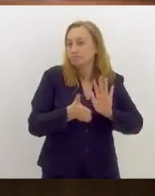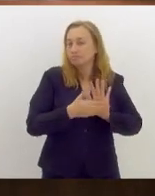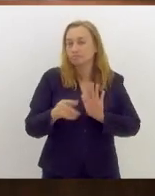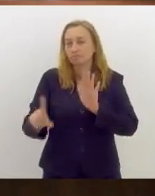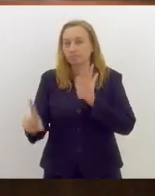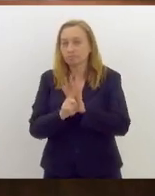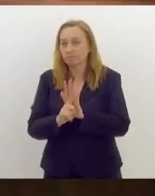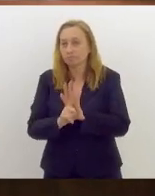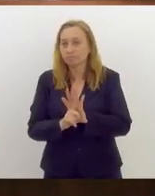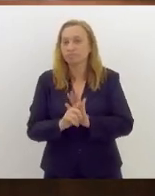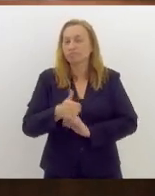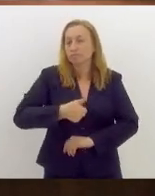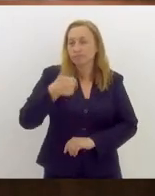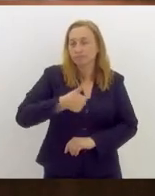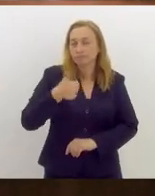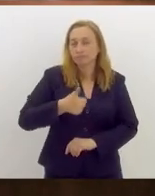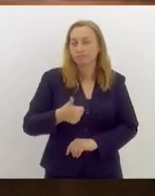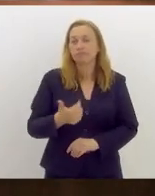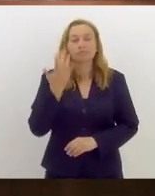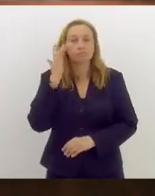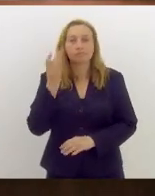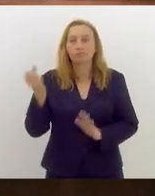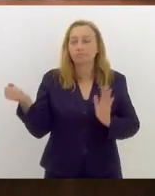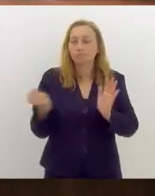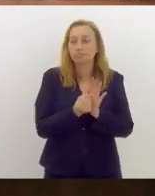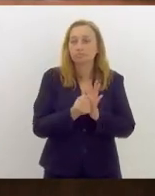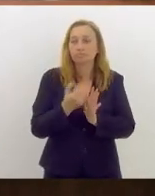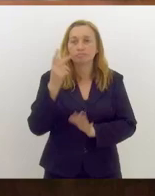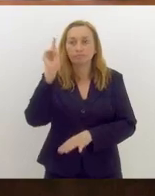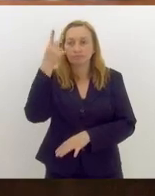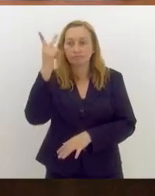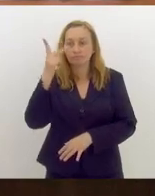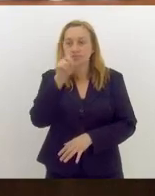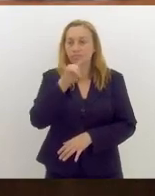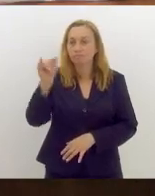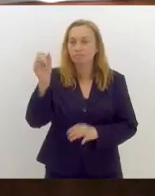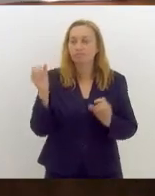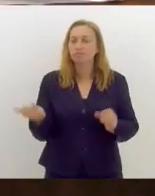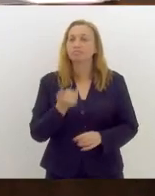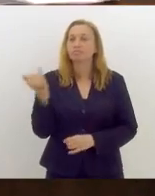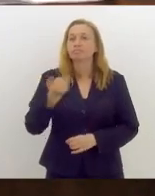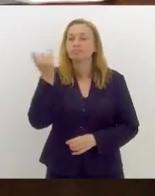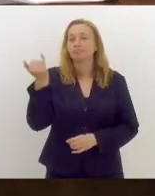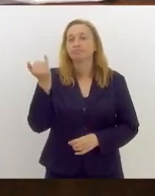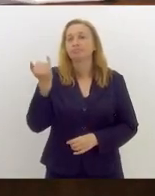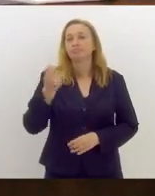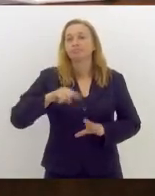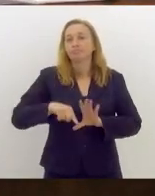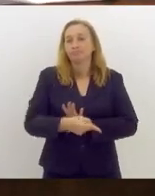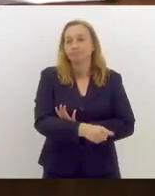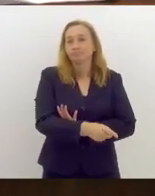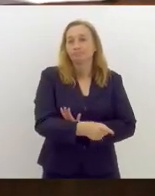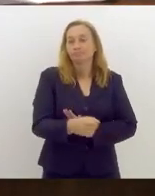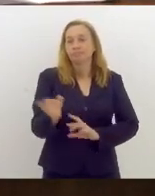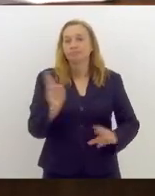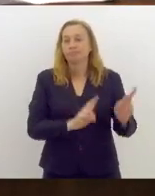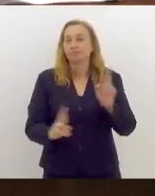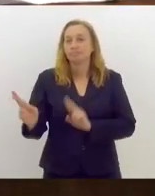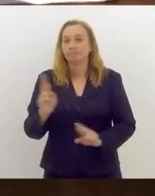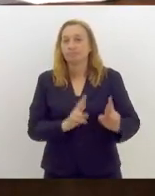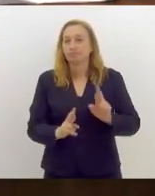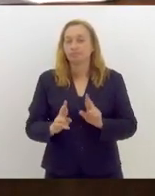legislativas essa é a primeira eu acho que esse é um Marco histórico é um dia importante aprofundamento das relações